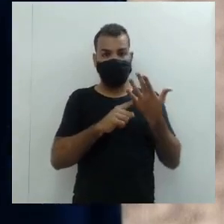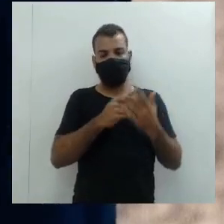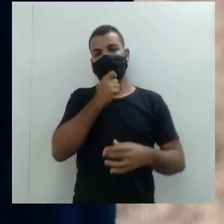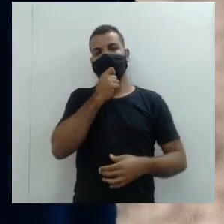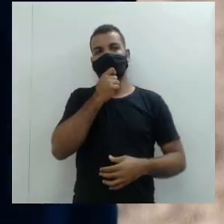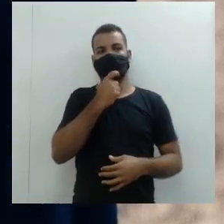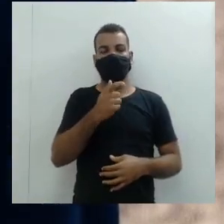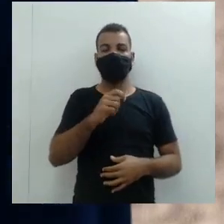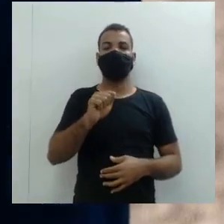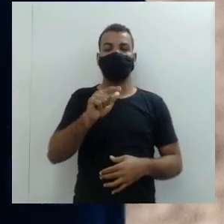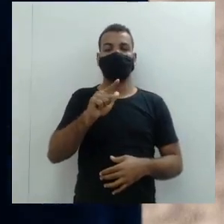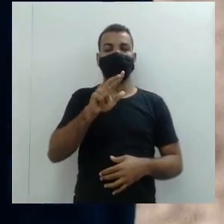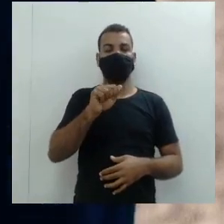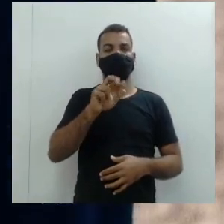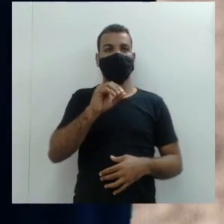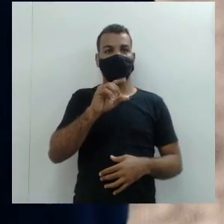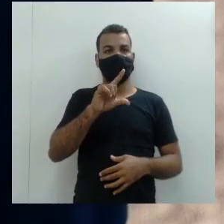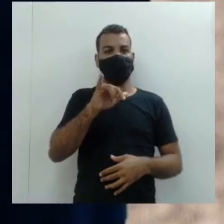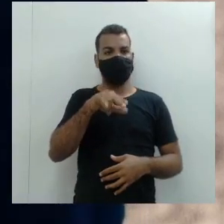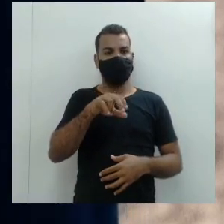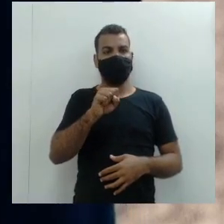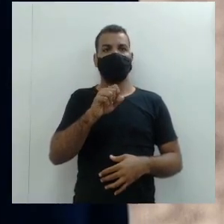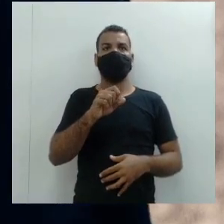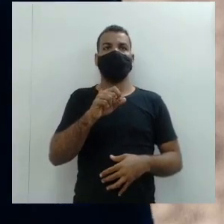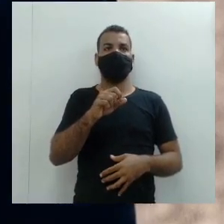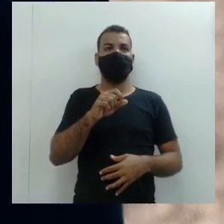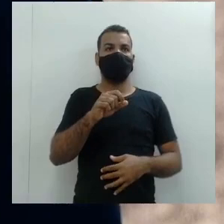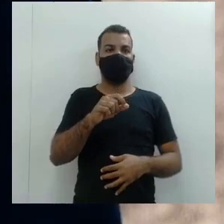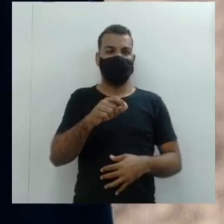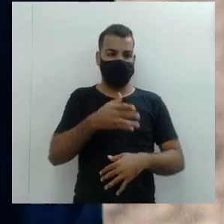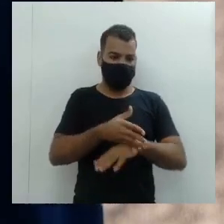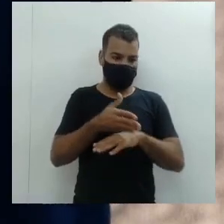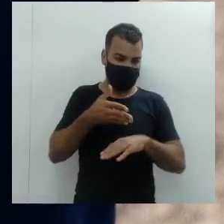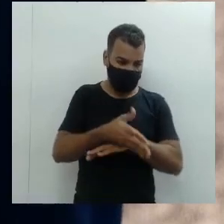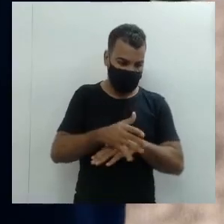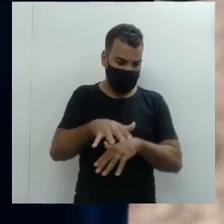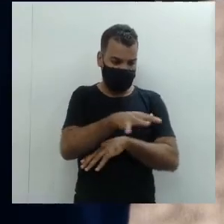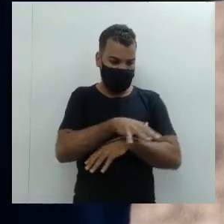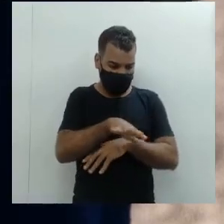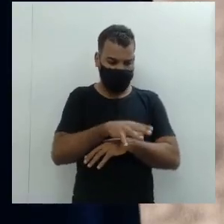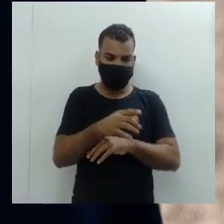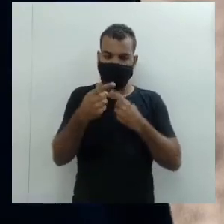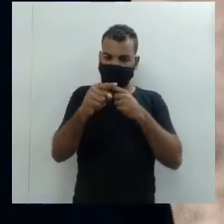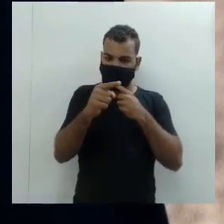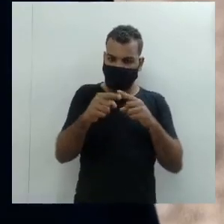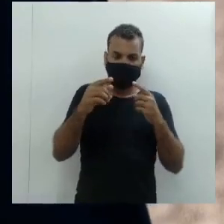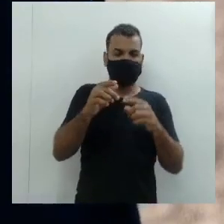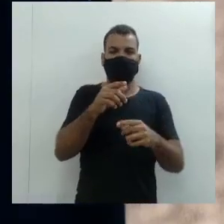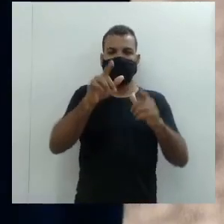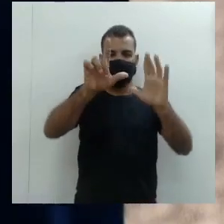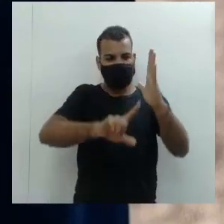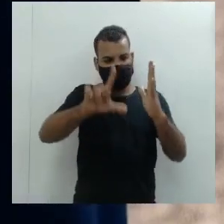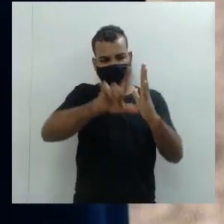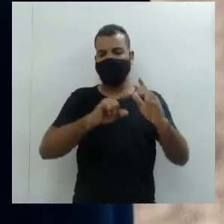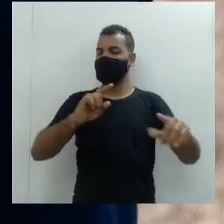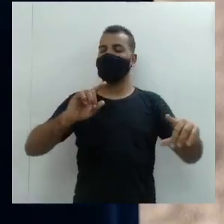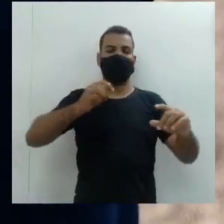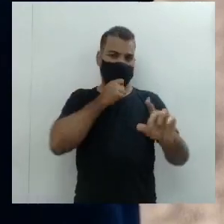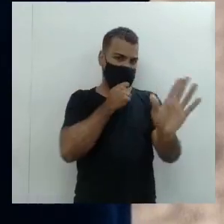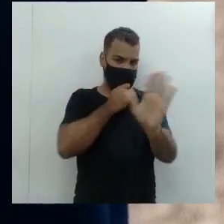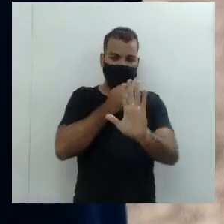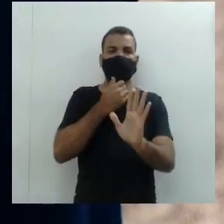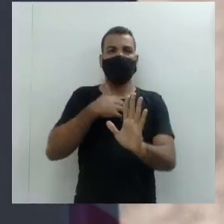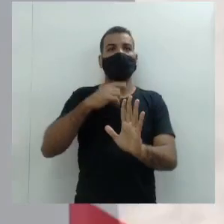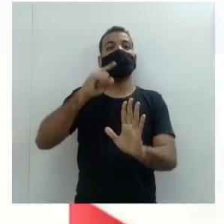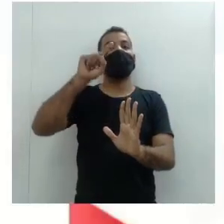Lins ainda não tinha, digamos, adentrado no espaço da crítica literária. Isso só vai acontecer, professor Robson, no